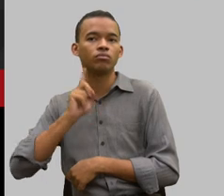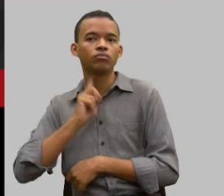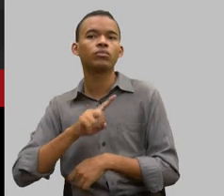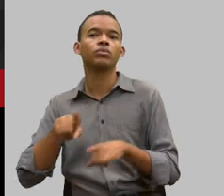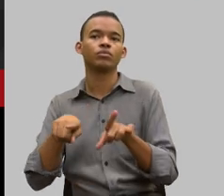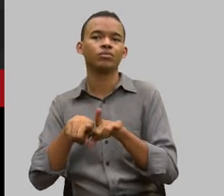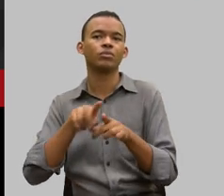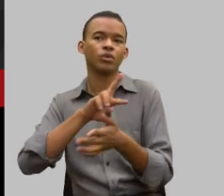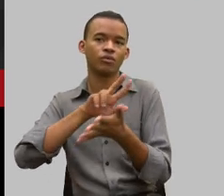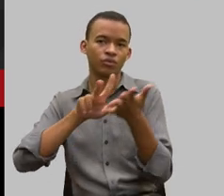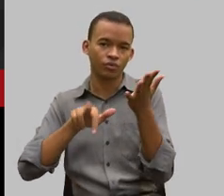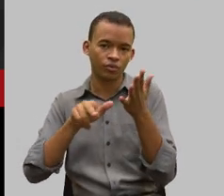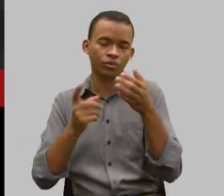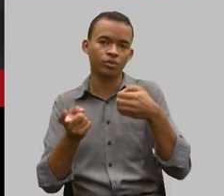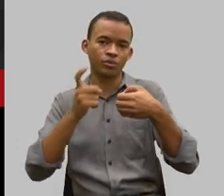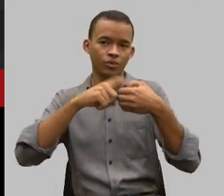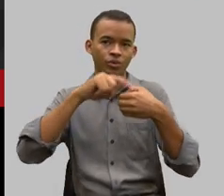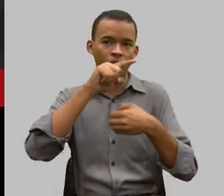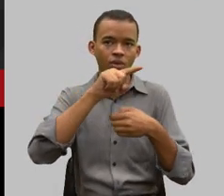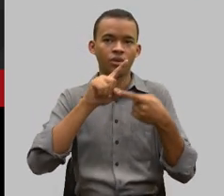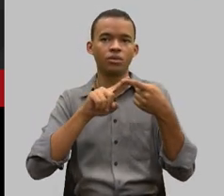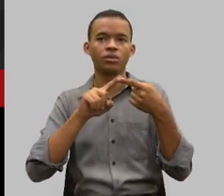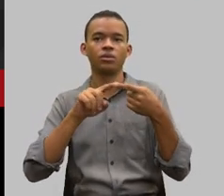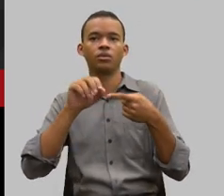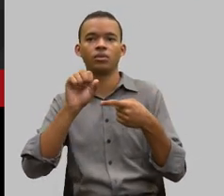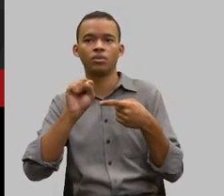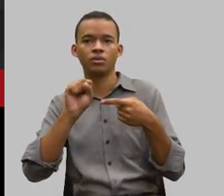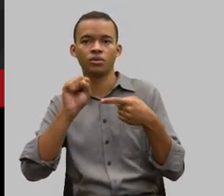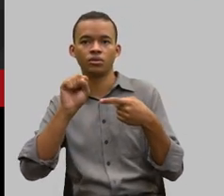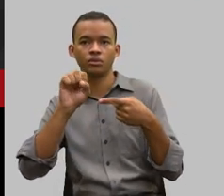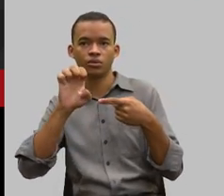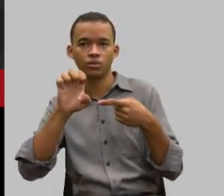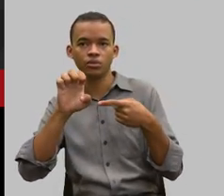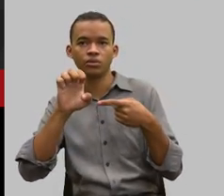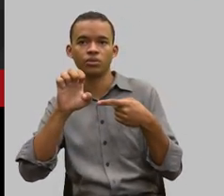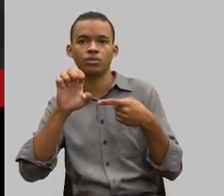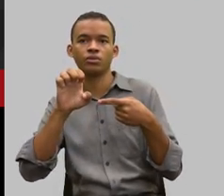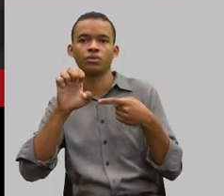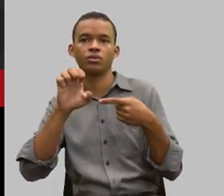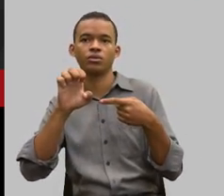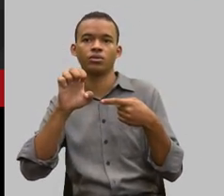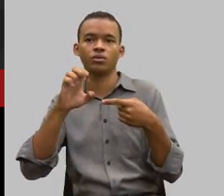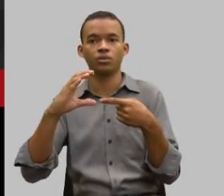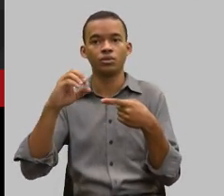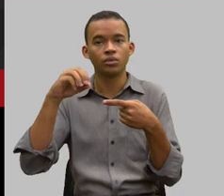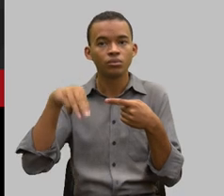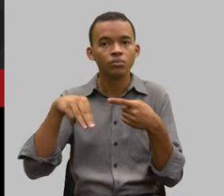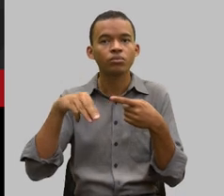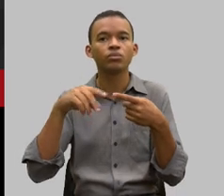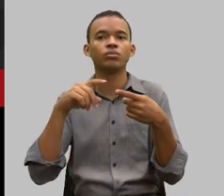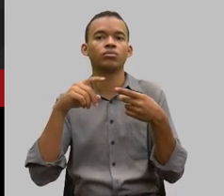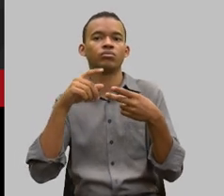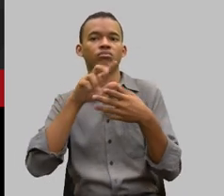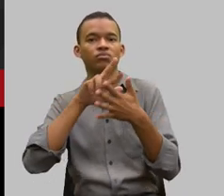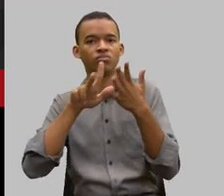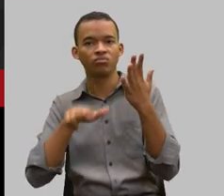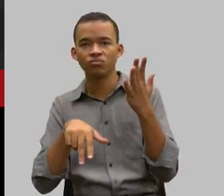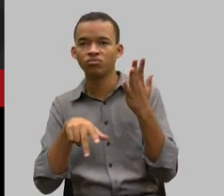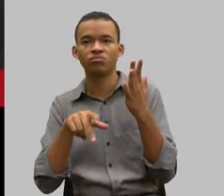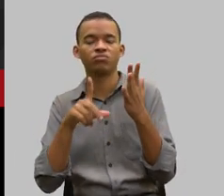EMC por exemplo a a secretária do Estado da Educação que faz o Se Liga na educação né o maior programa de